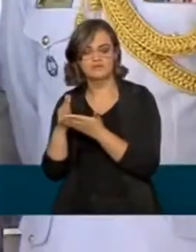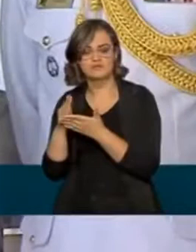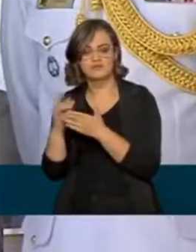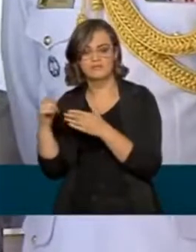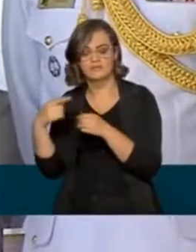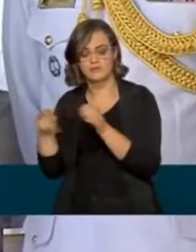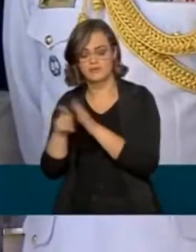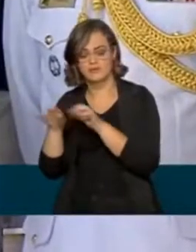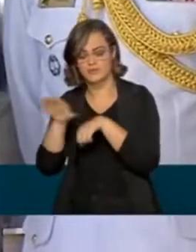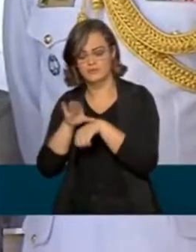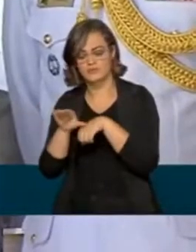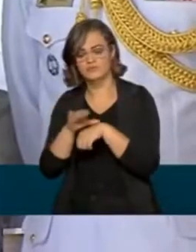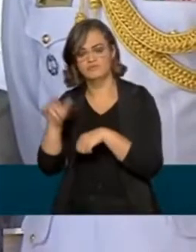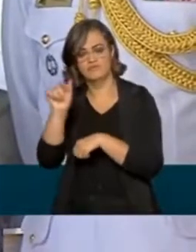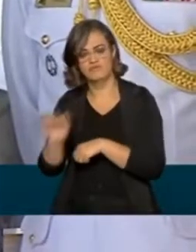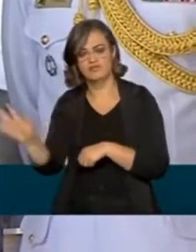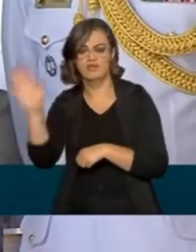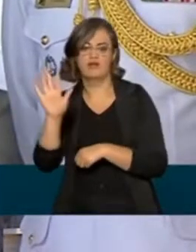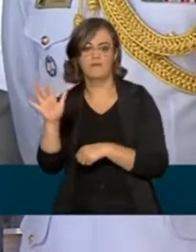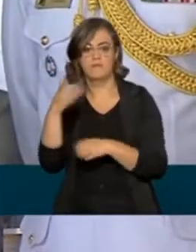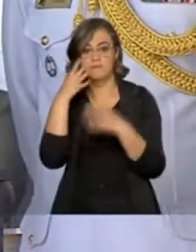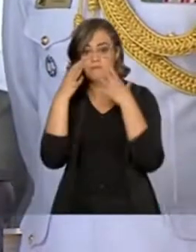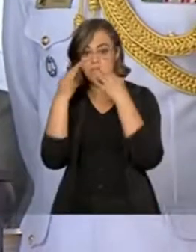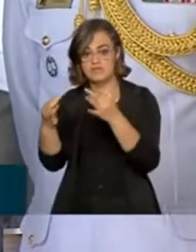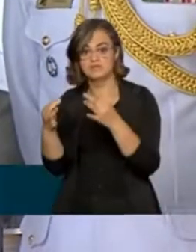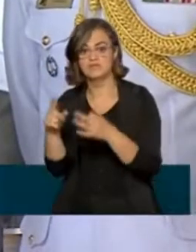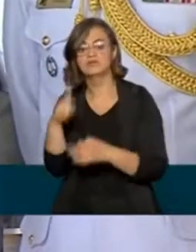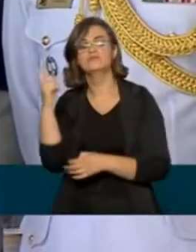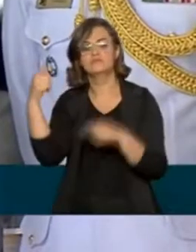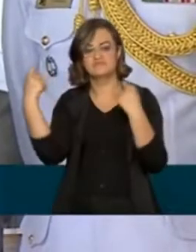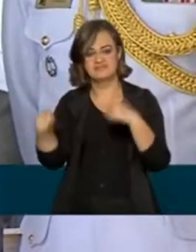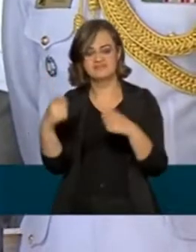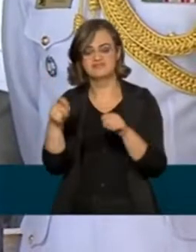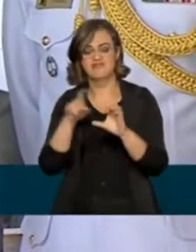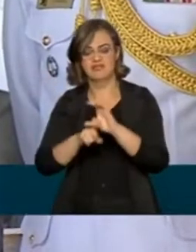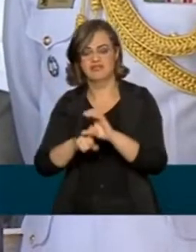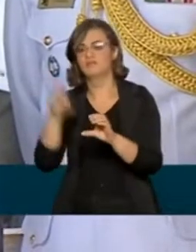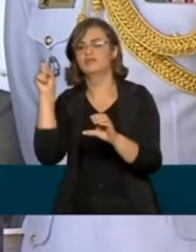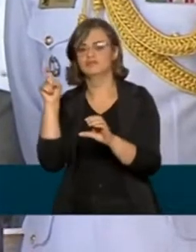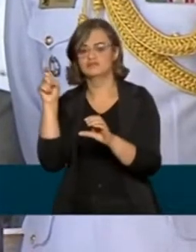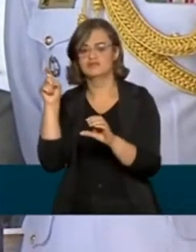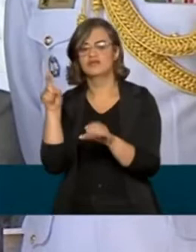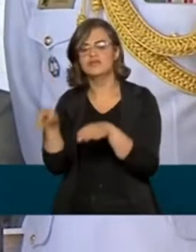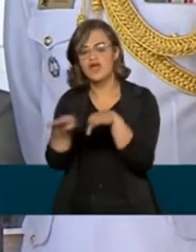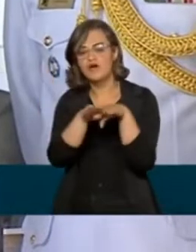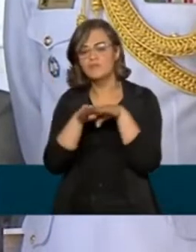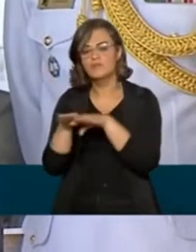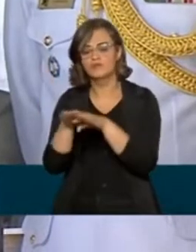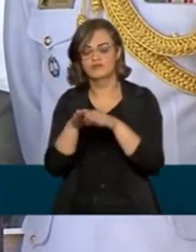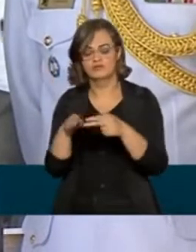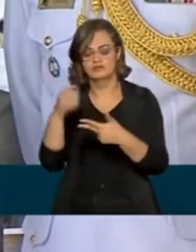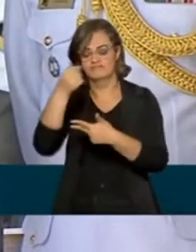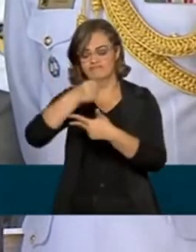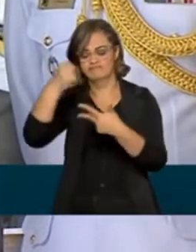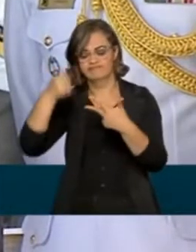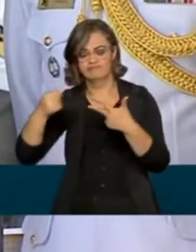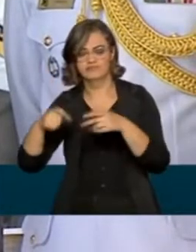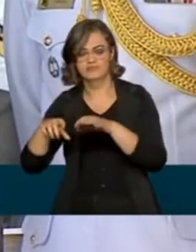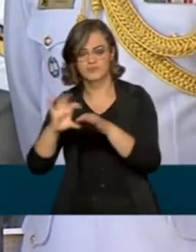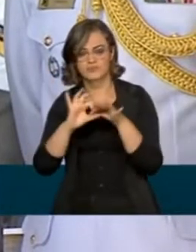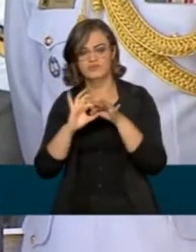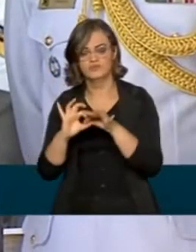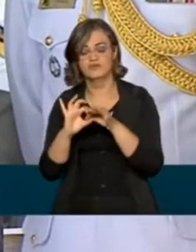da Constituição Federal, observando a necessária independência e harmonia dos poderes,